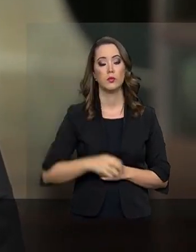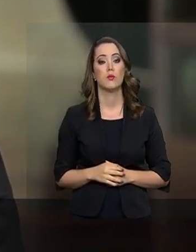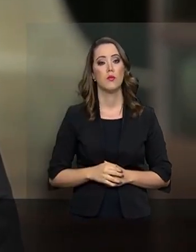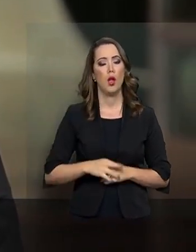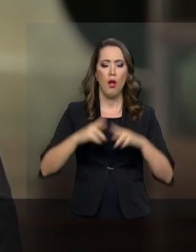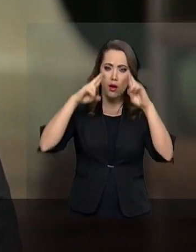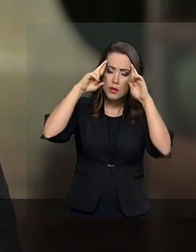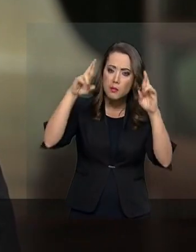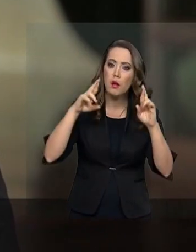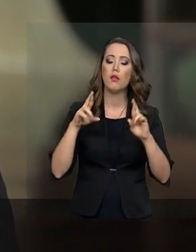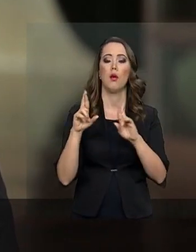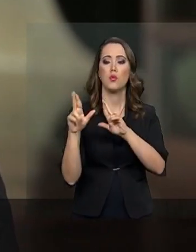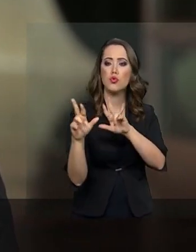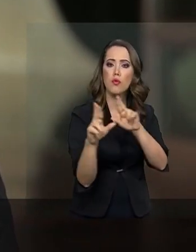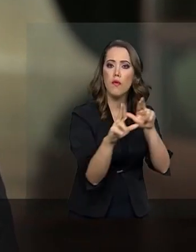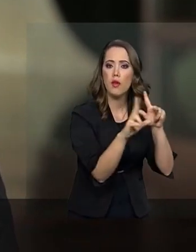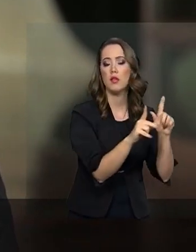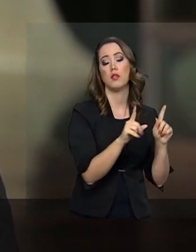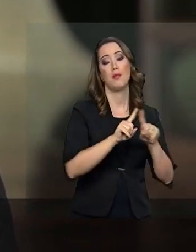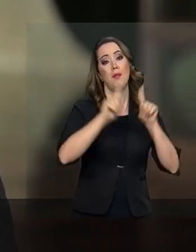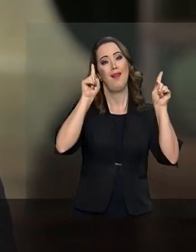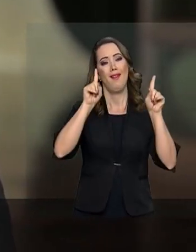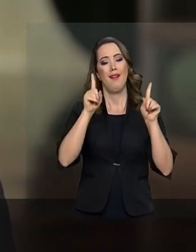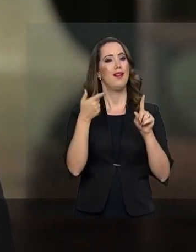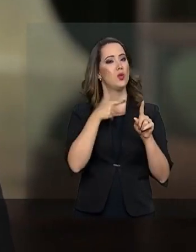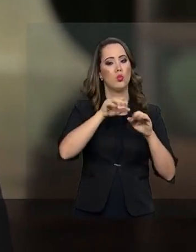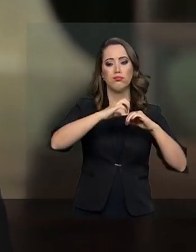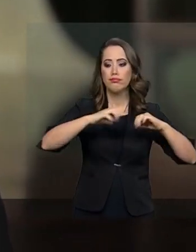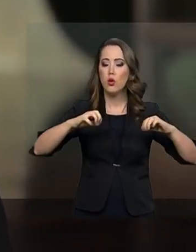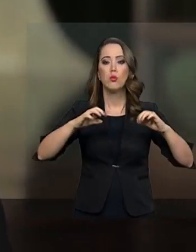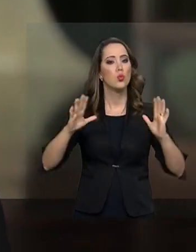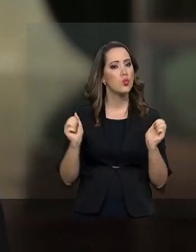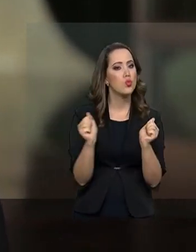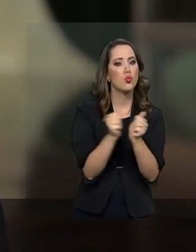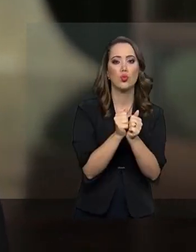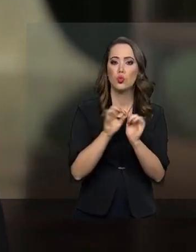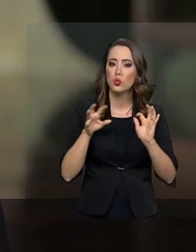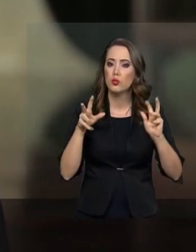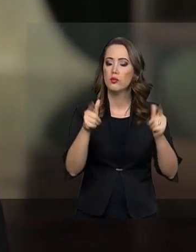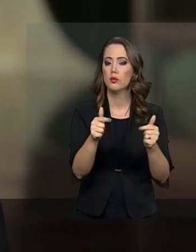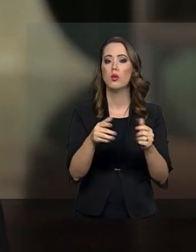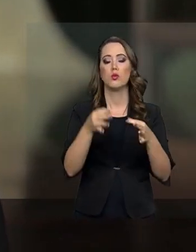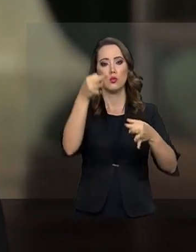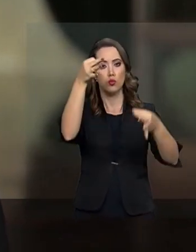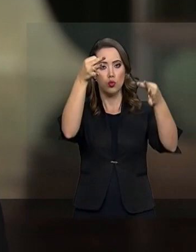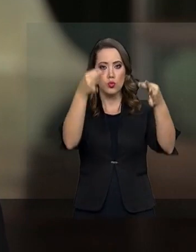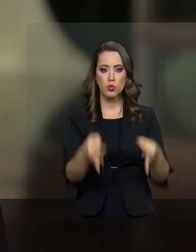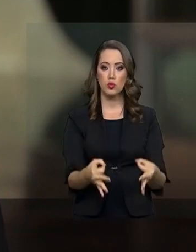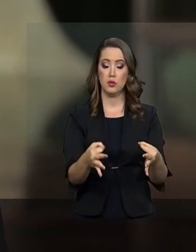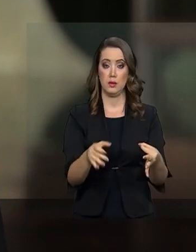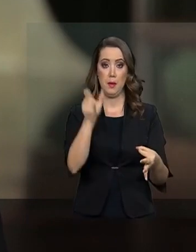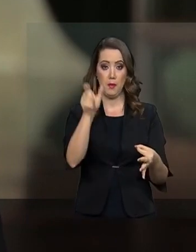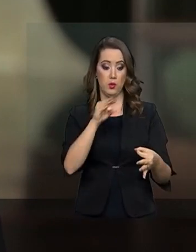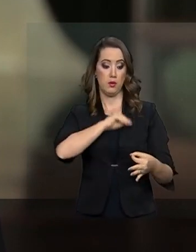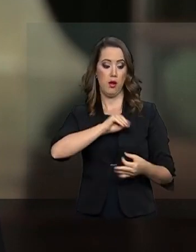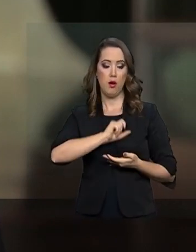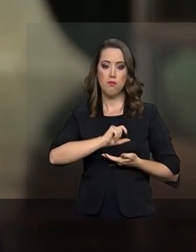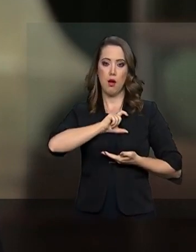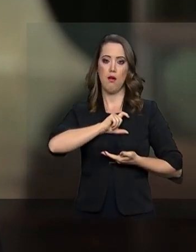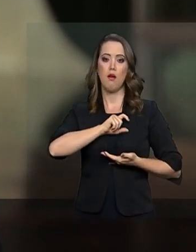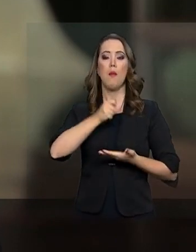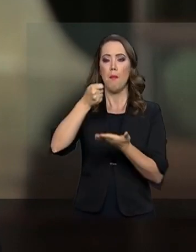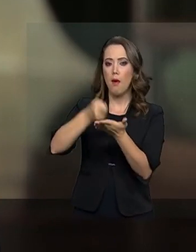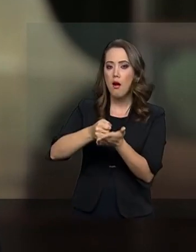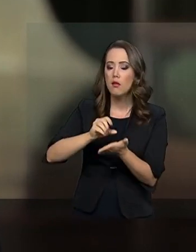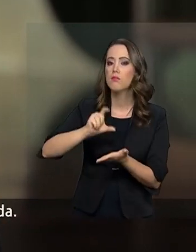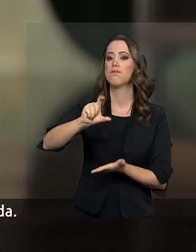Respeitaremos as diferenças, mas não excluiremos ninguém. E com justiça, quem ganha mais, contribuirá